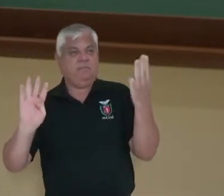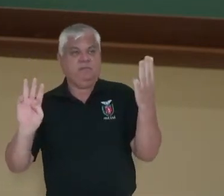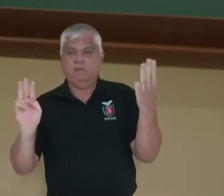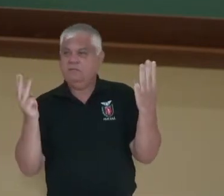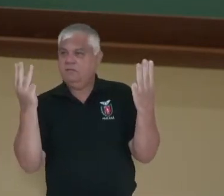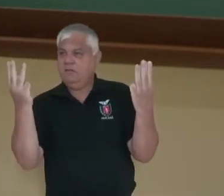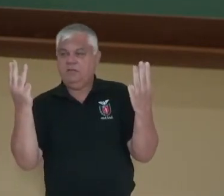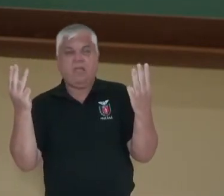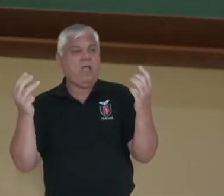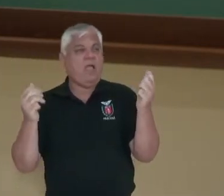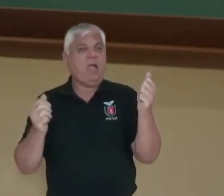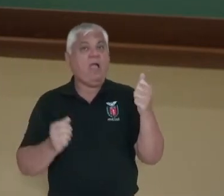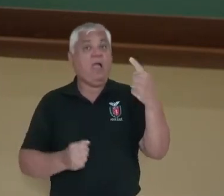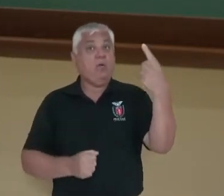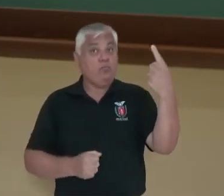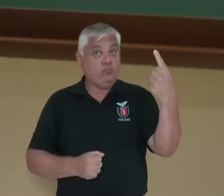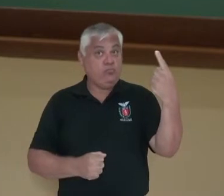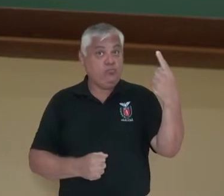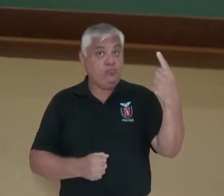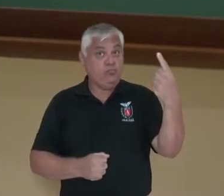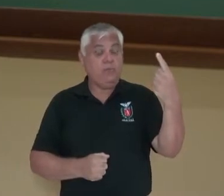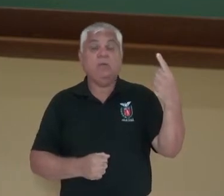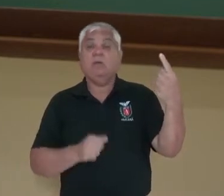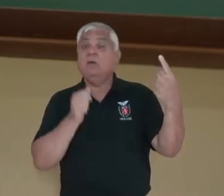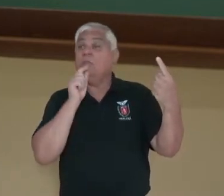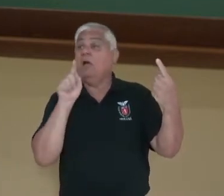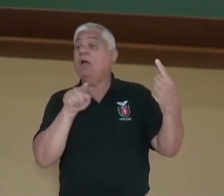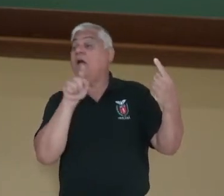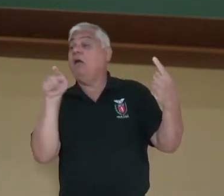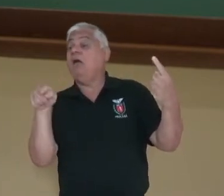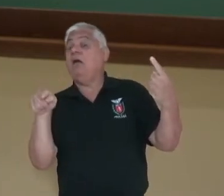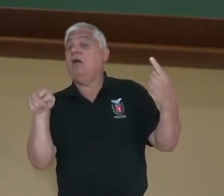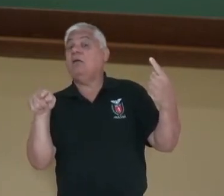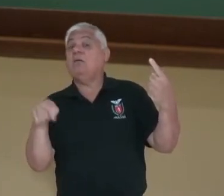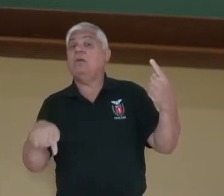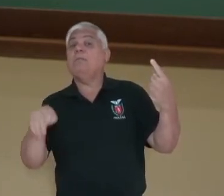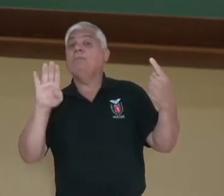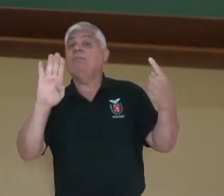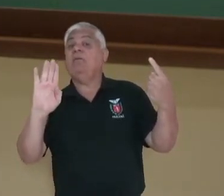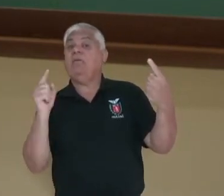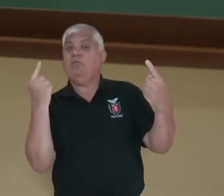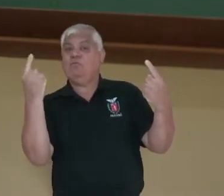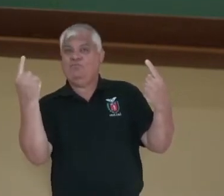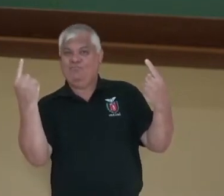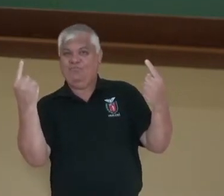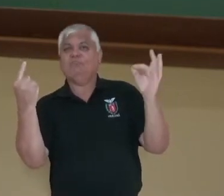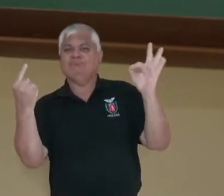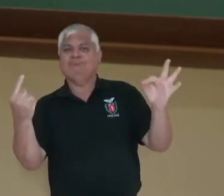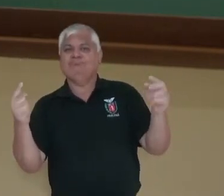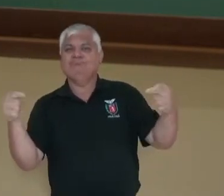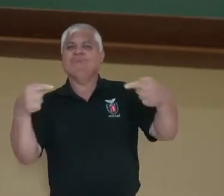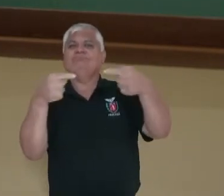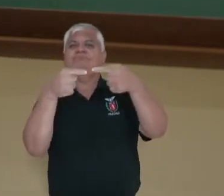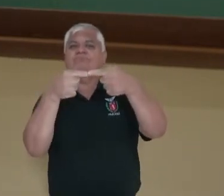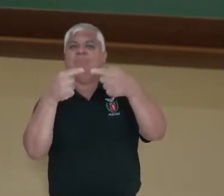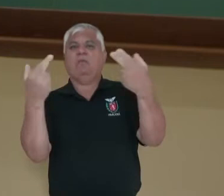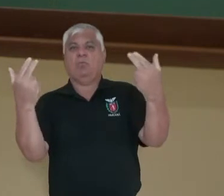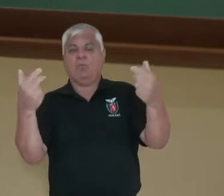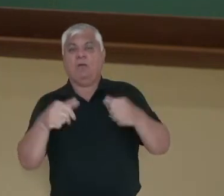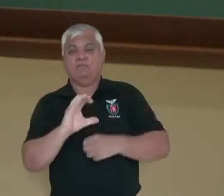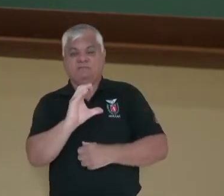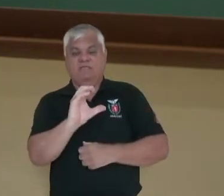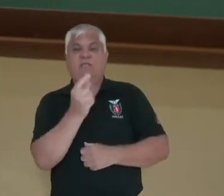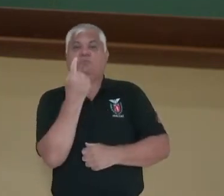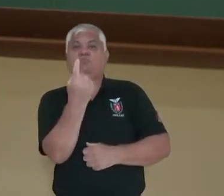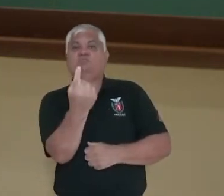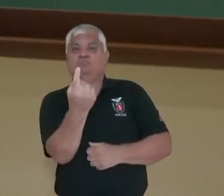A1 pode ser somado com o elemento da outra matriz, o B1, e ele vai resultar no elemento C1